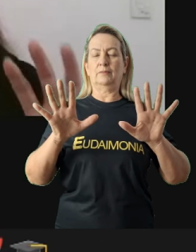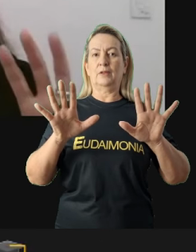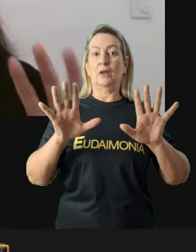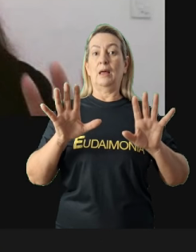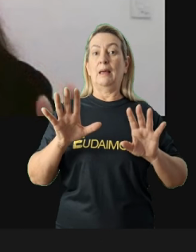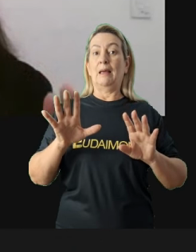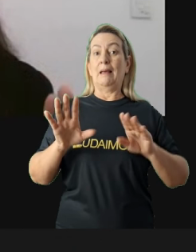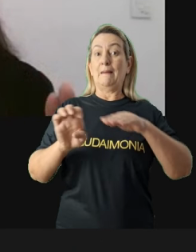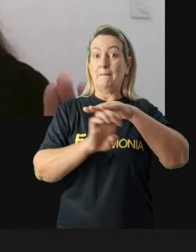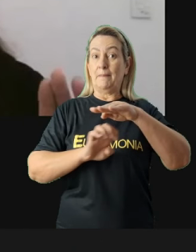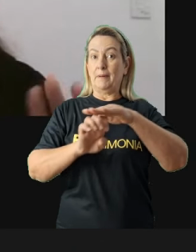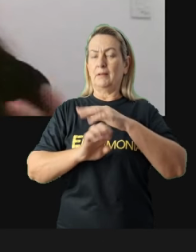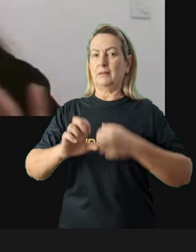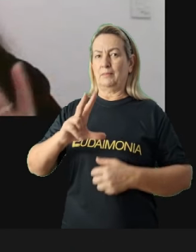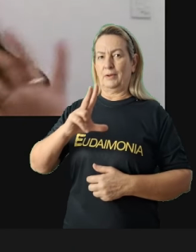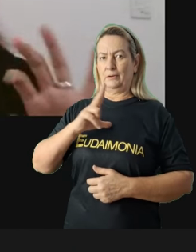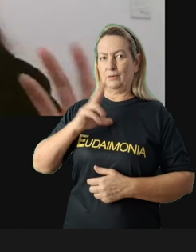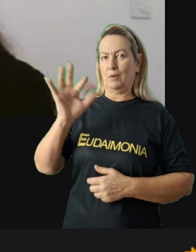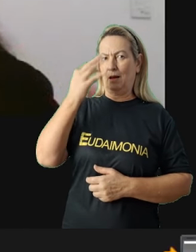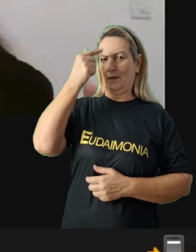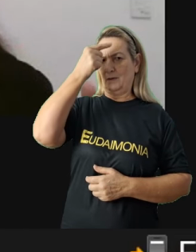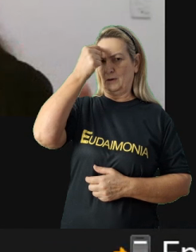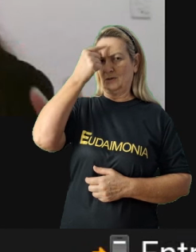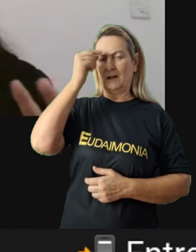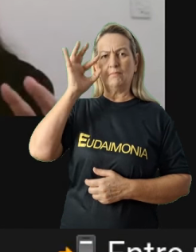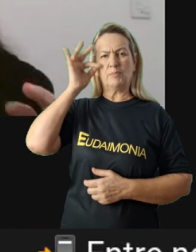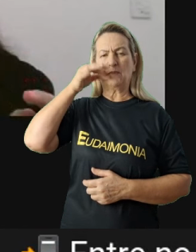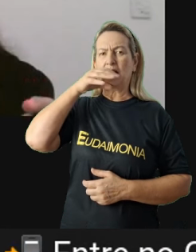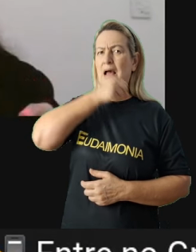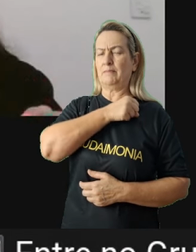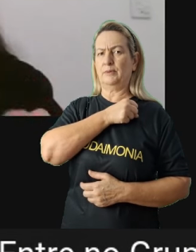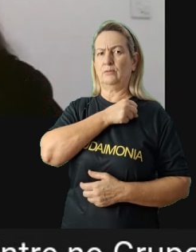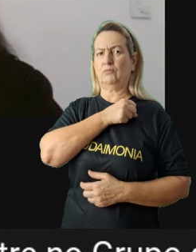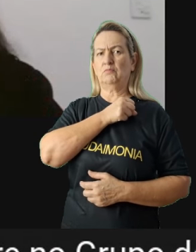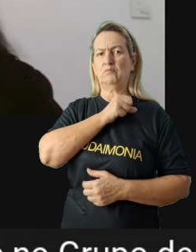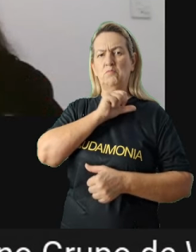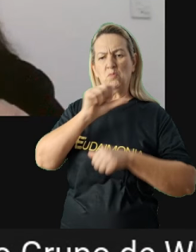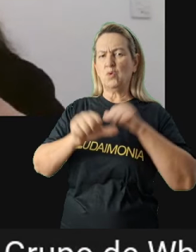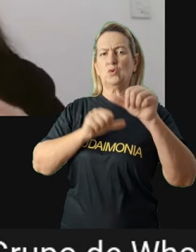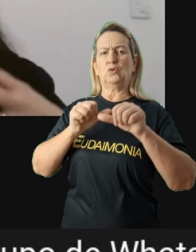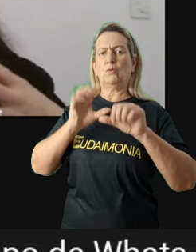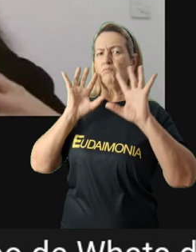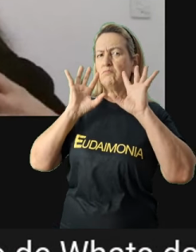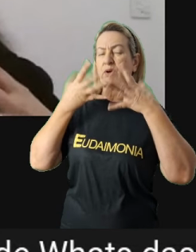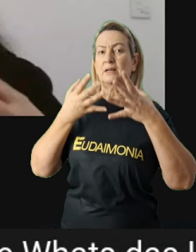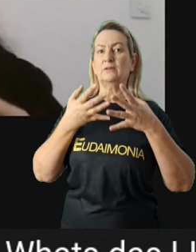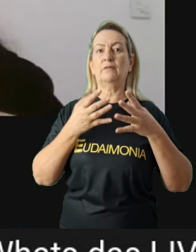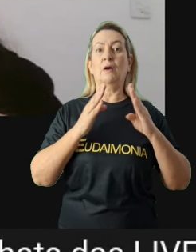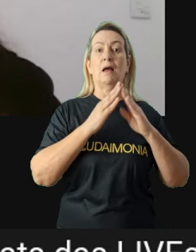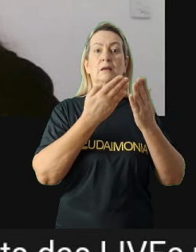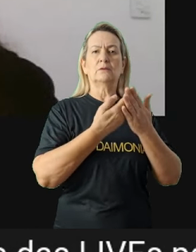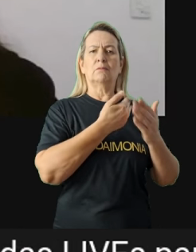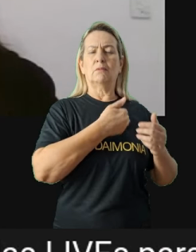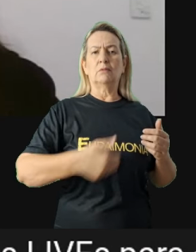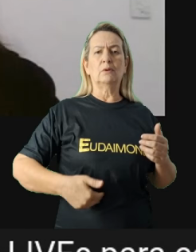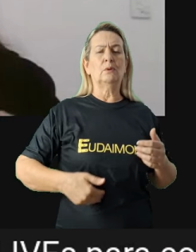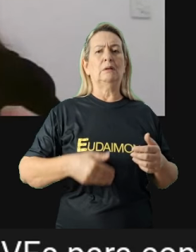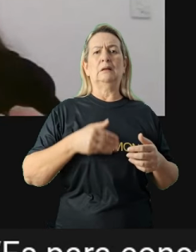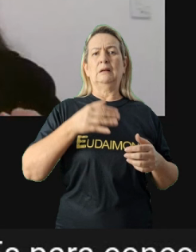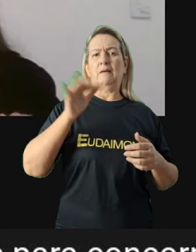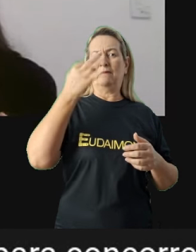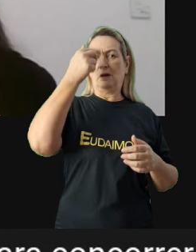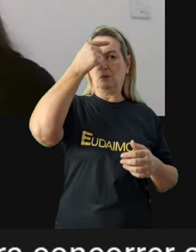instituições privadas, elas se resolveram rapidamente. E as instituições públicas sofreram, né, amargaram, arrastaram